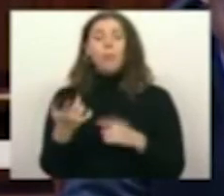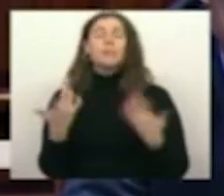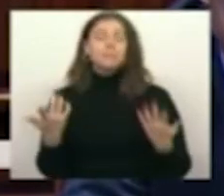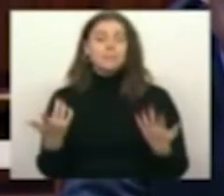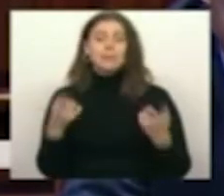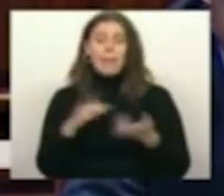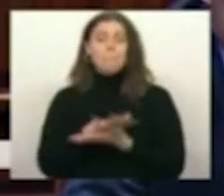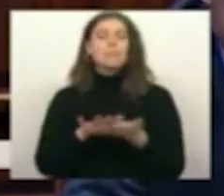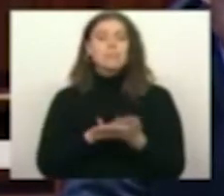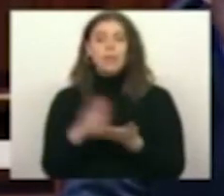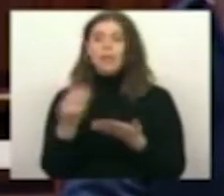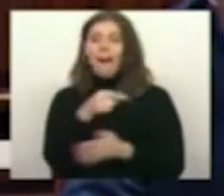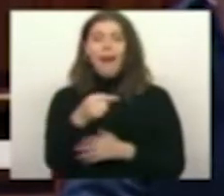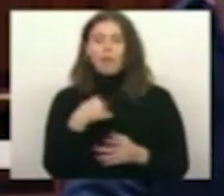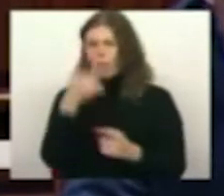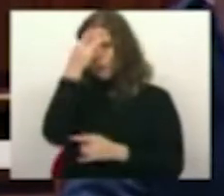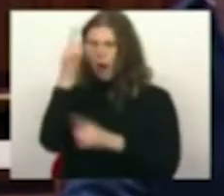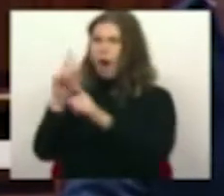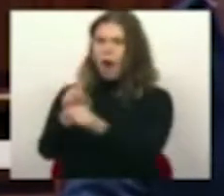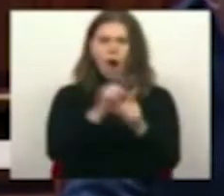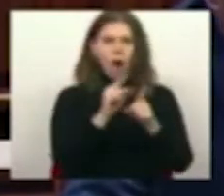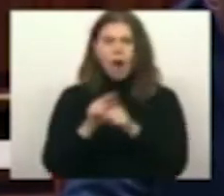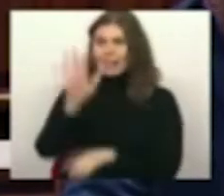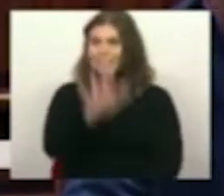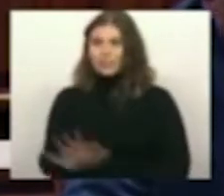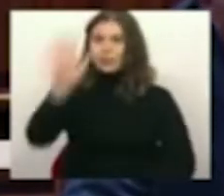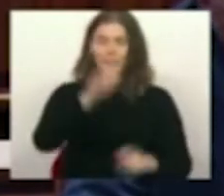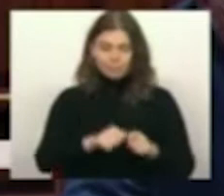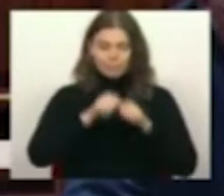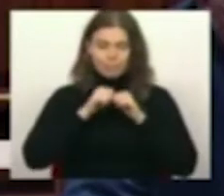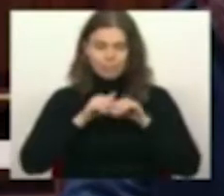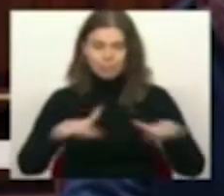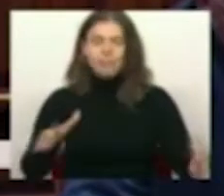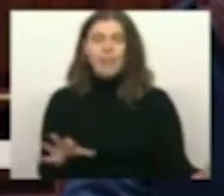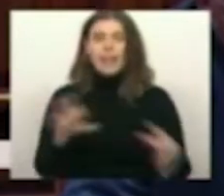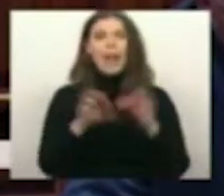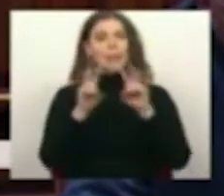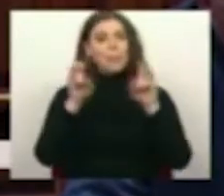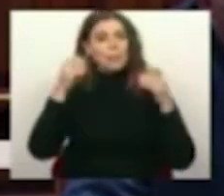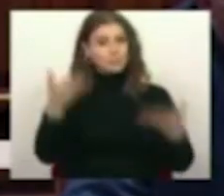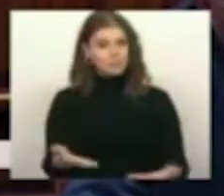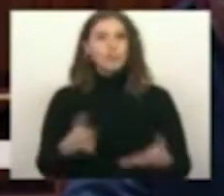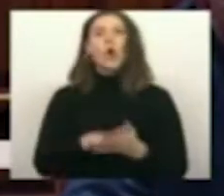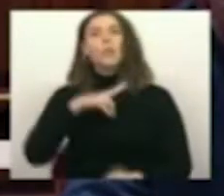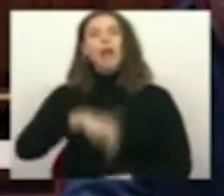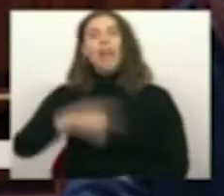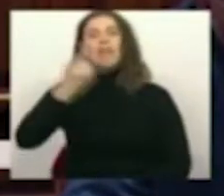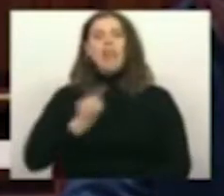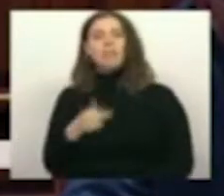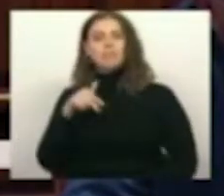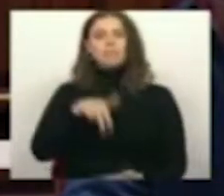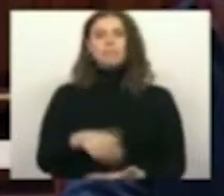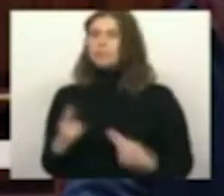é essencial haver um consenso nacional alargado relativamente a esta matéria. Portugal deve ter uma